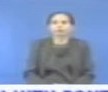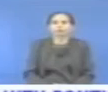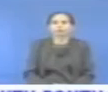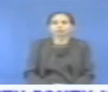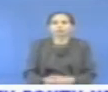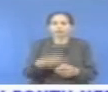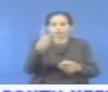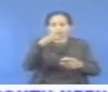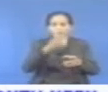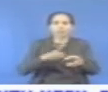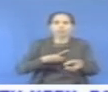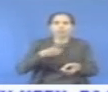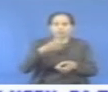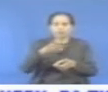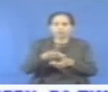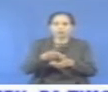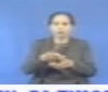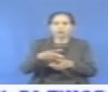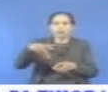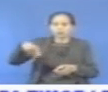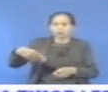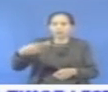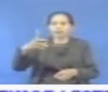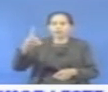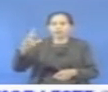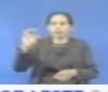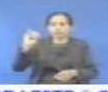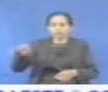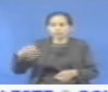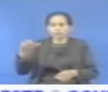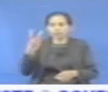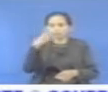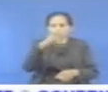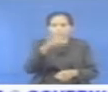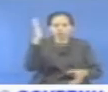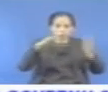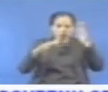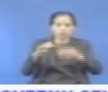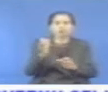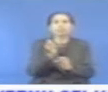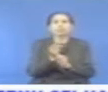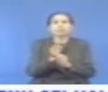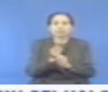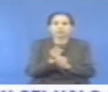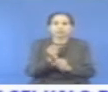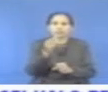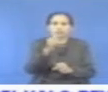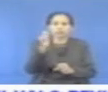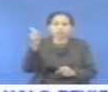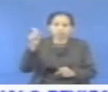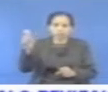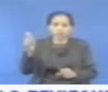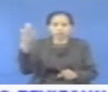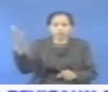Provedoria de Direitos Humanos na Justiça PDHJ concluiu na queixa Sanulo ligado ao caso de violação de direitos humanos na governação de Iaco. Caso